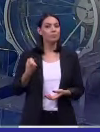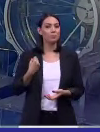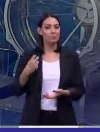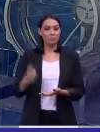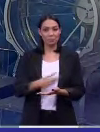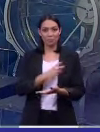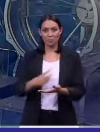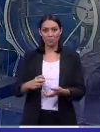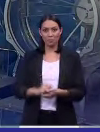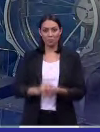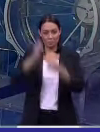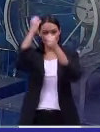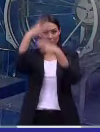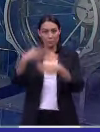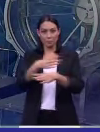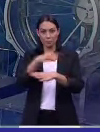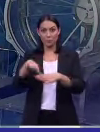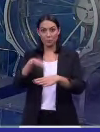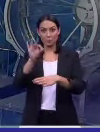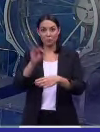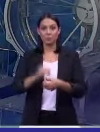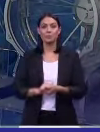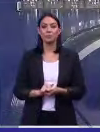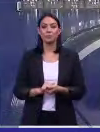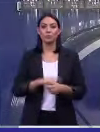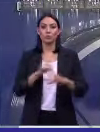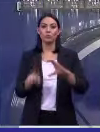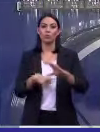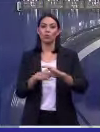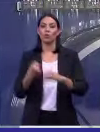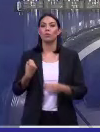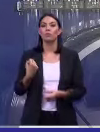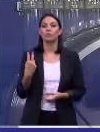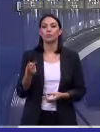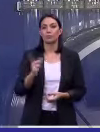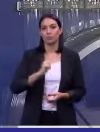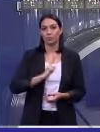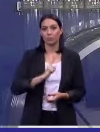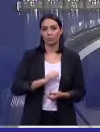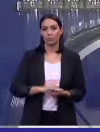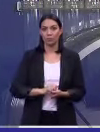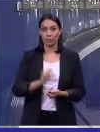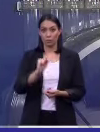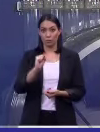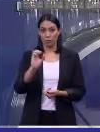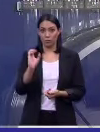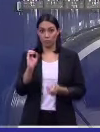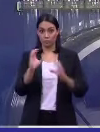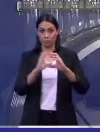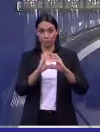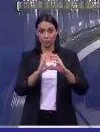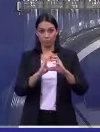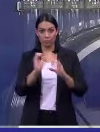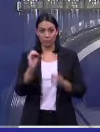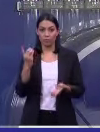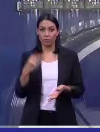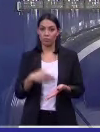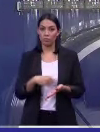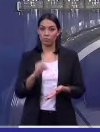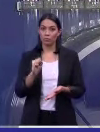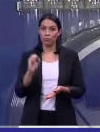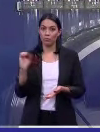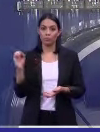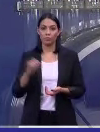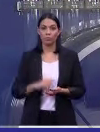Quina. Vamos entender como vai funcionar esse sorteio. O suporte do Globo número 2 está abastecido com as 80 bolas, numeradas de 01